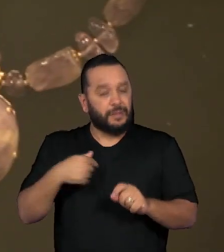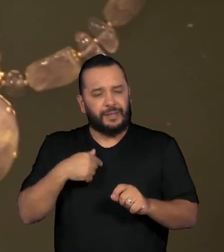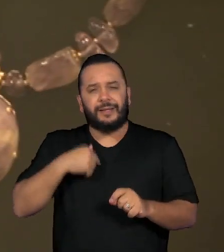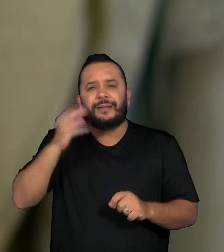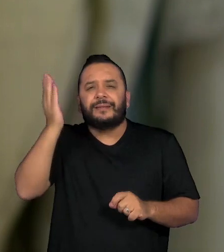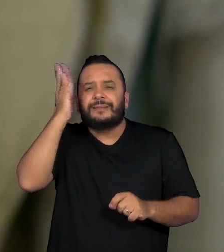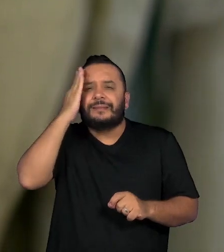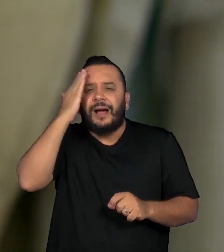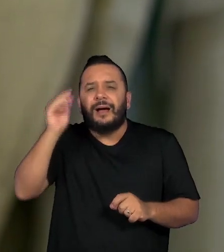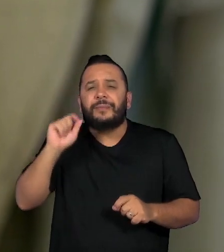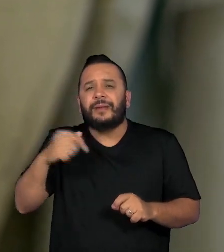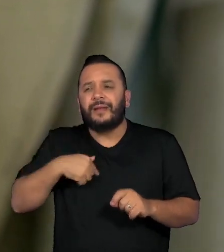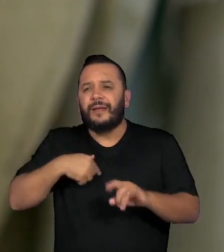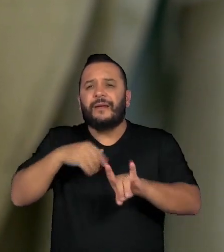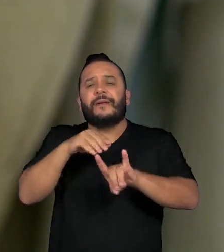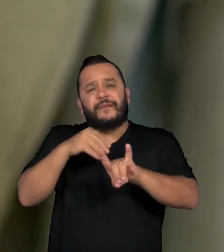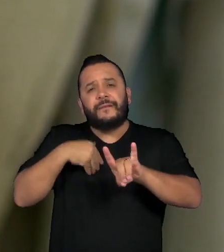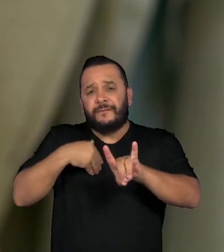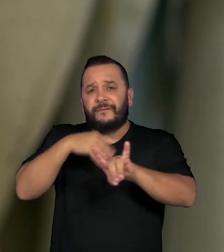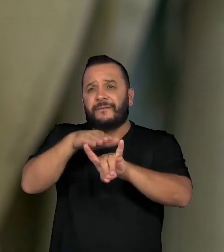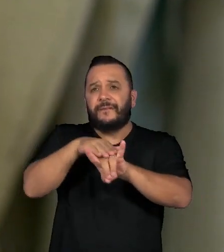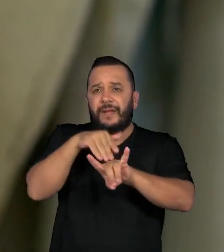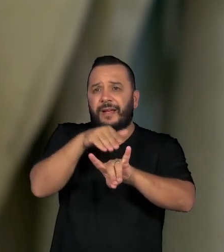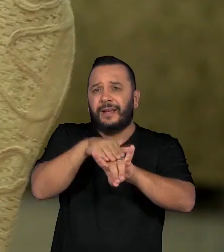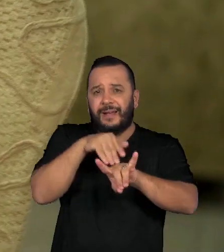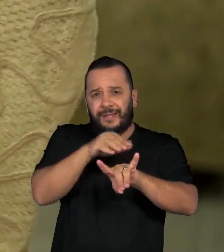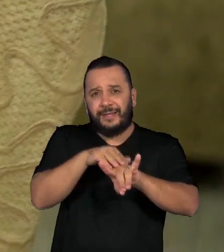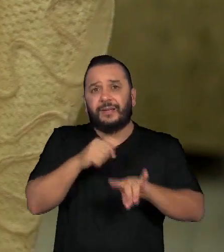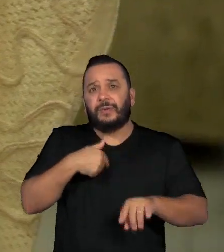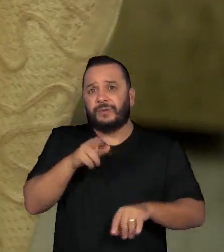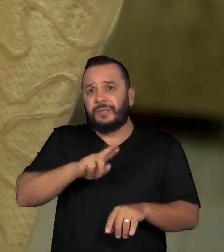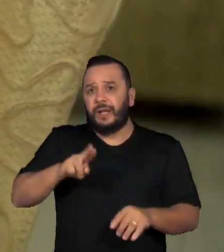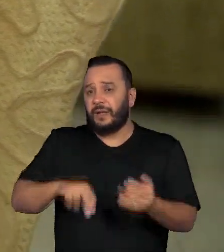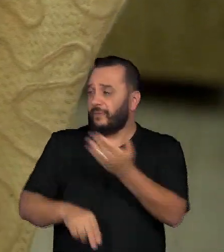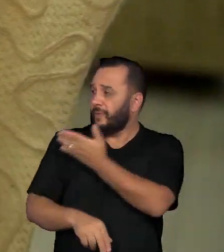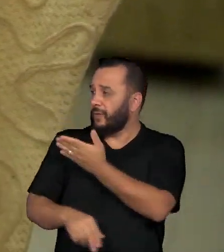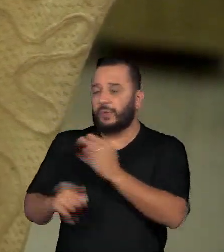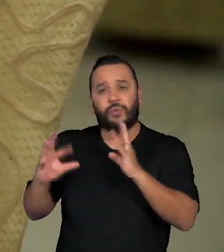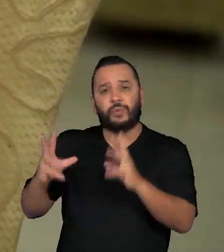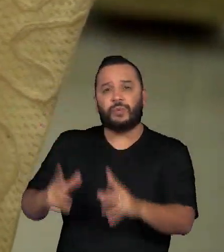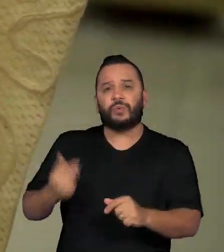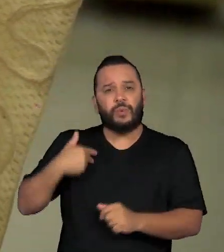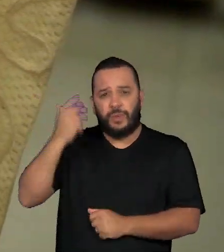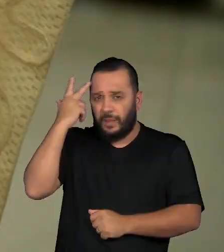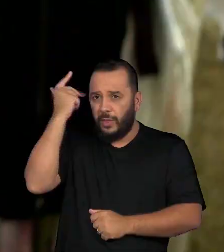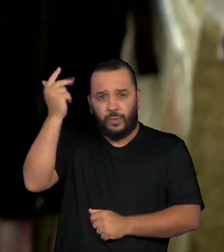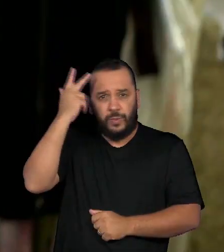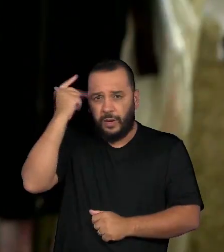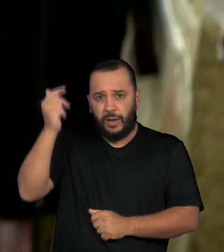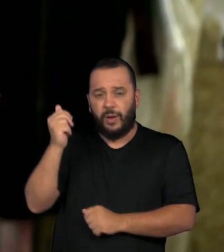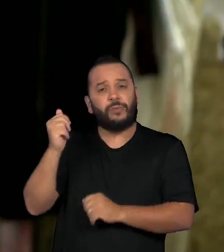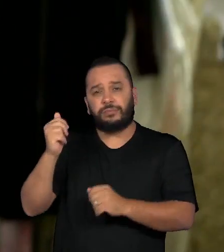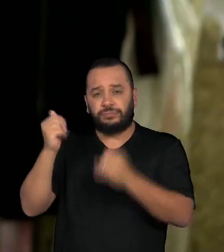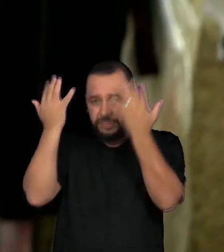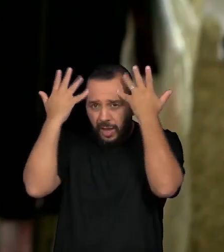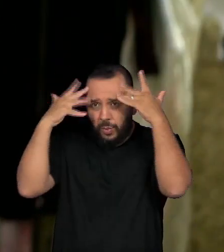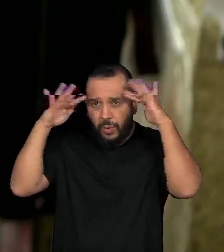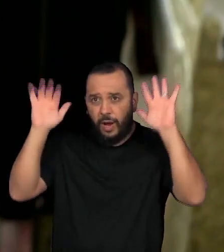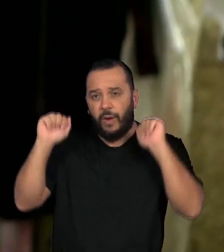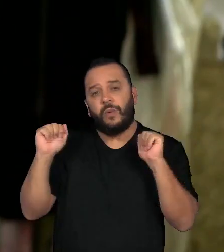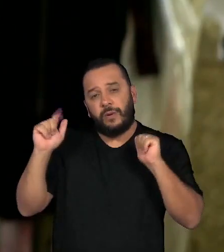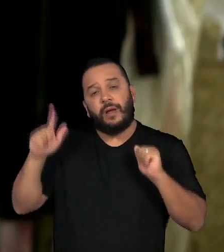moda vegana. O que era? Que os negros usavam, que era o algodão cru, o tecido natural. E hoje... super